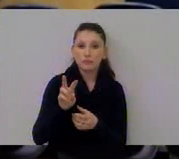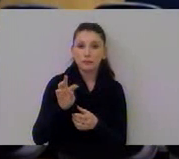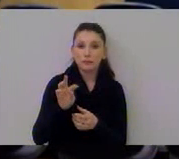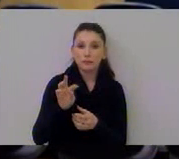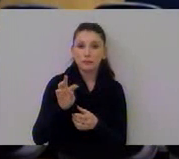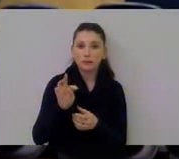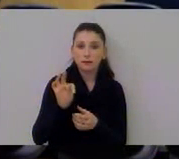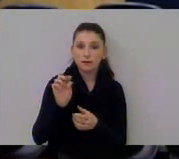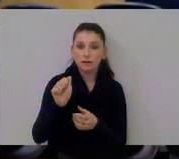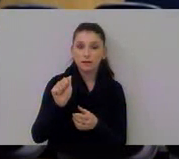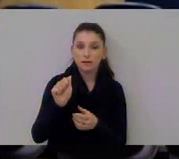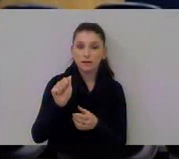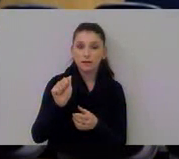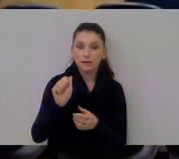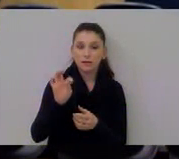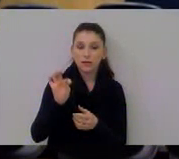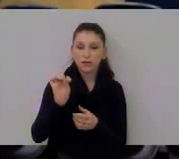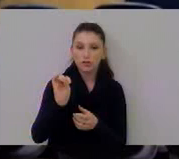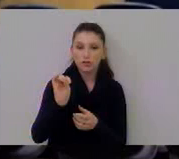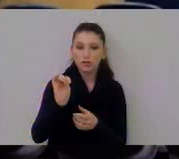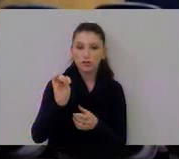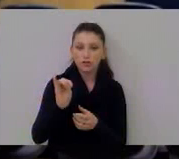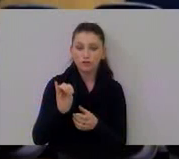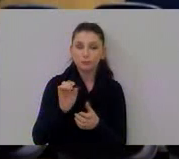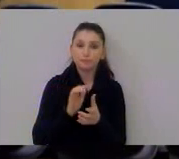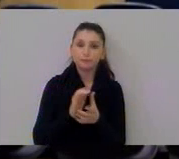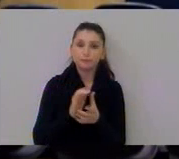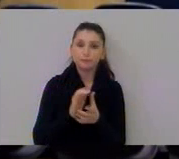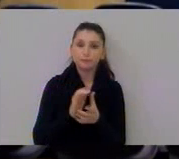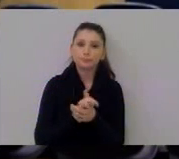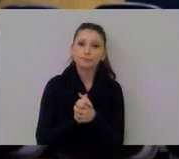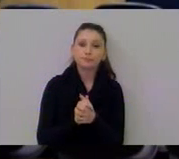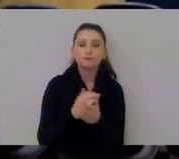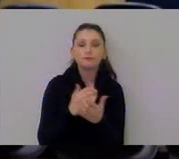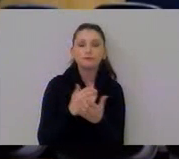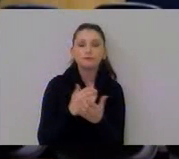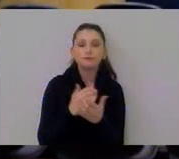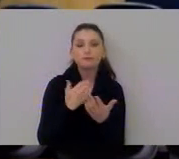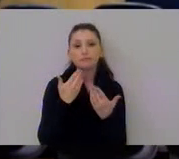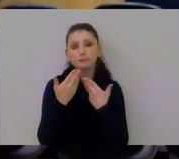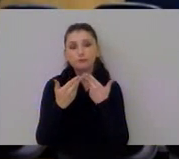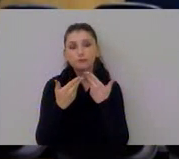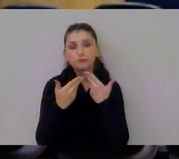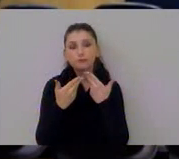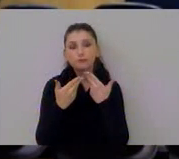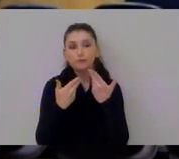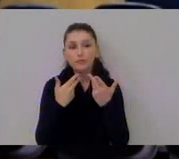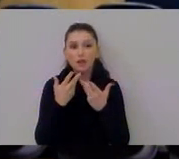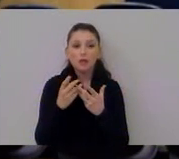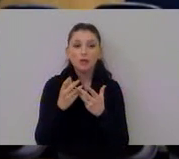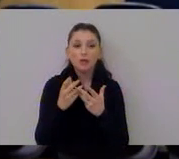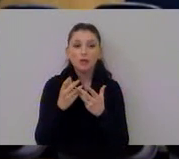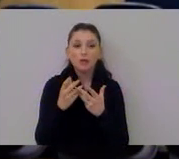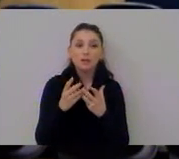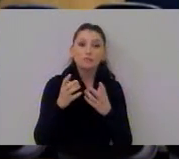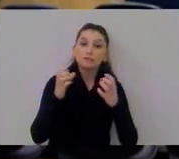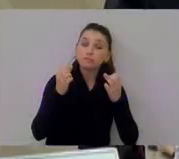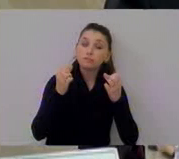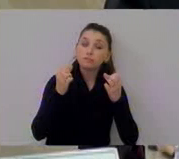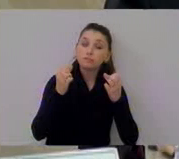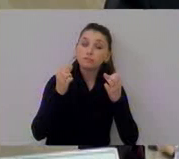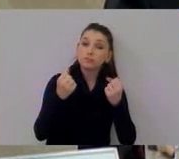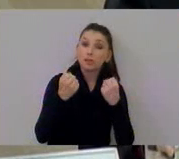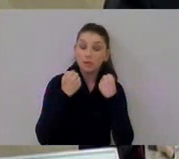vereadora Tatiane Teixeira. Assunto, instalação de academia ao